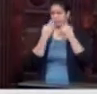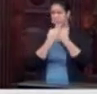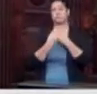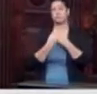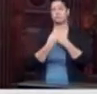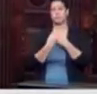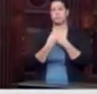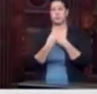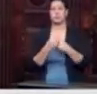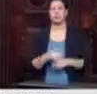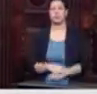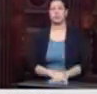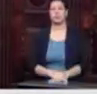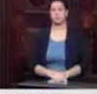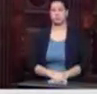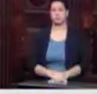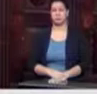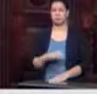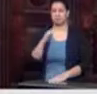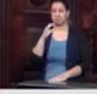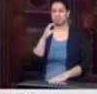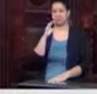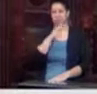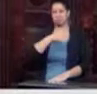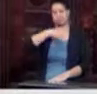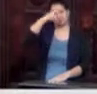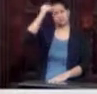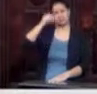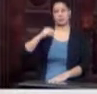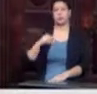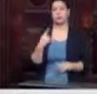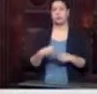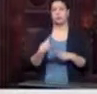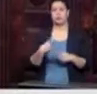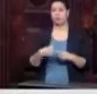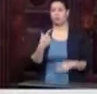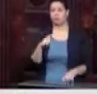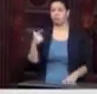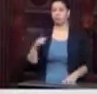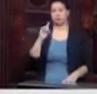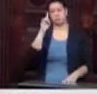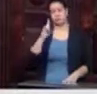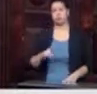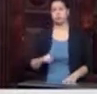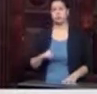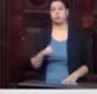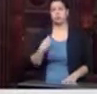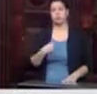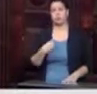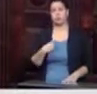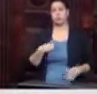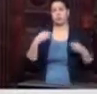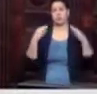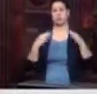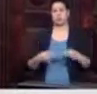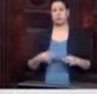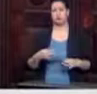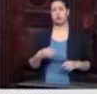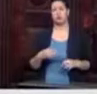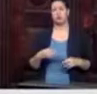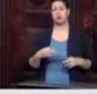morte precoce, porque não terão sequer direito a uma vida digna quando